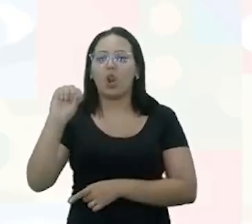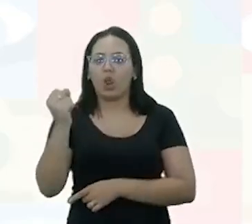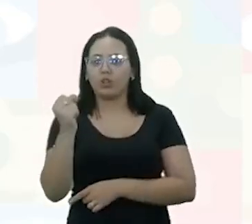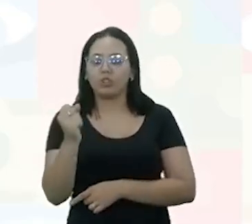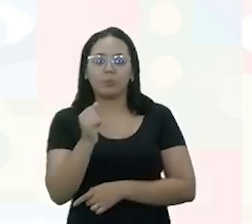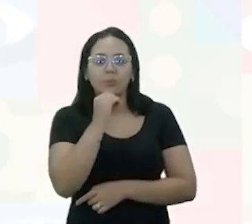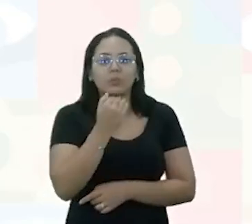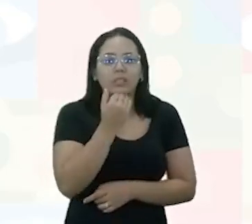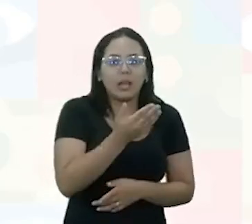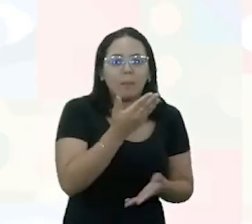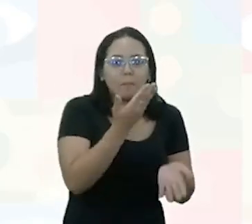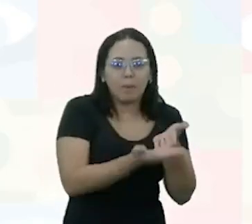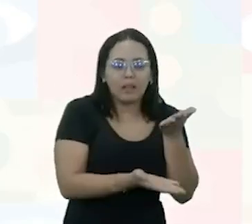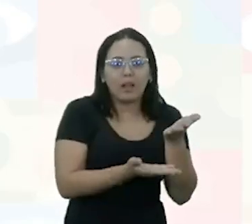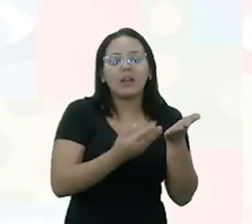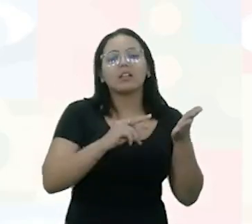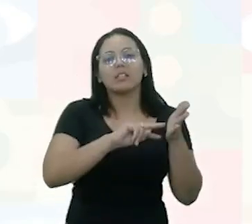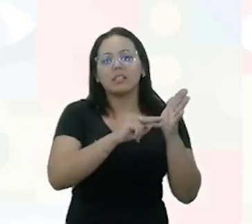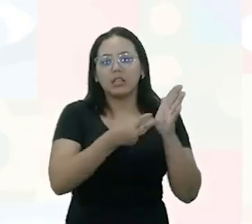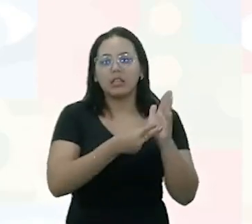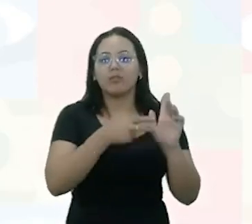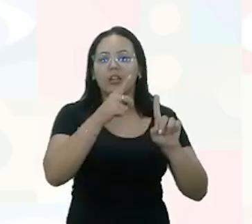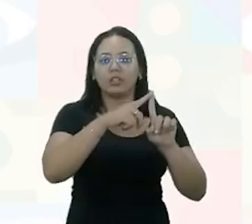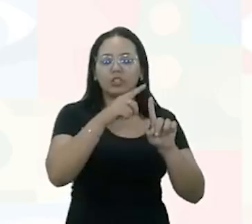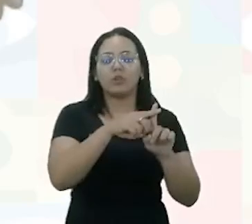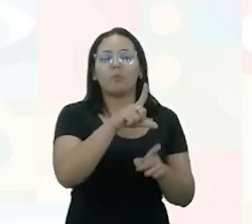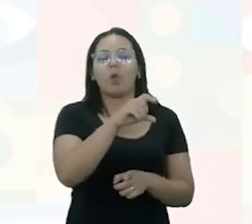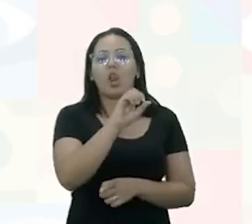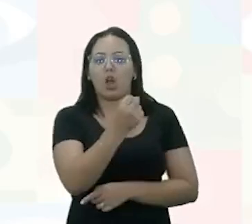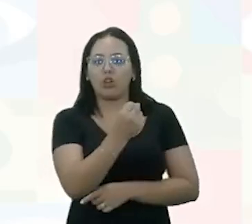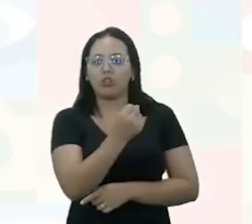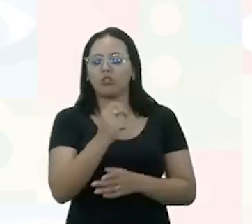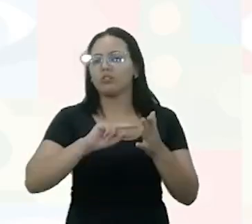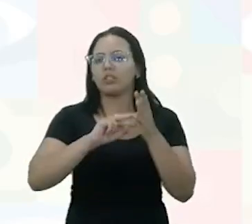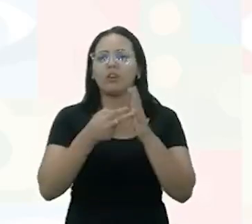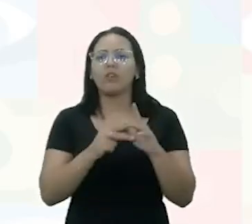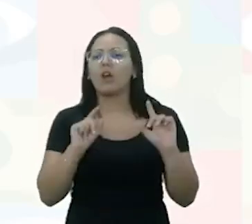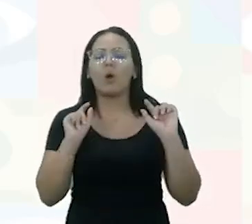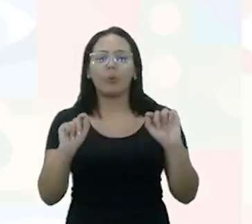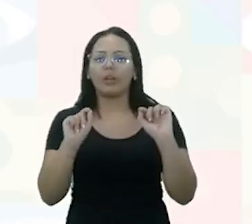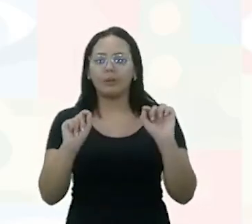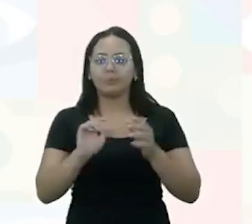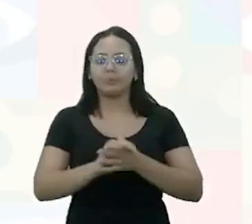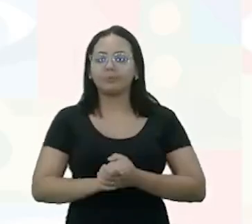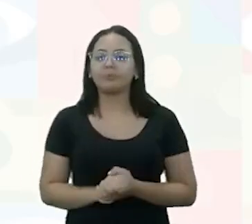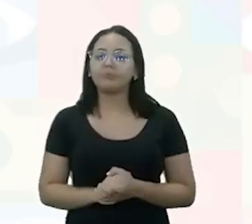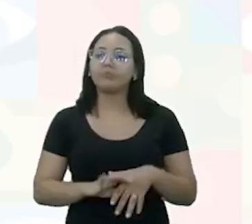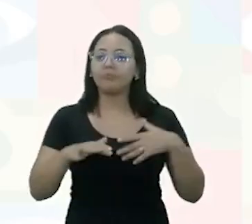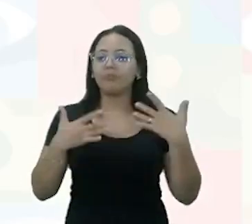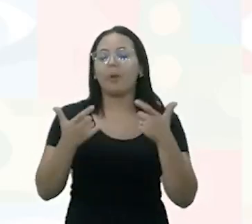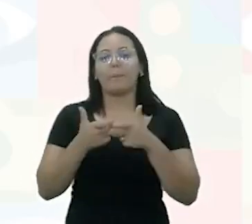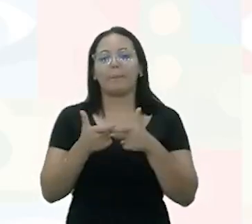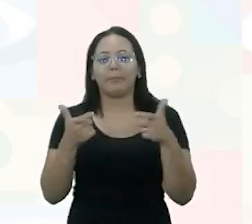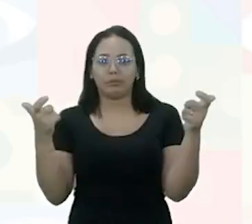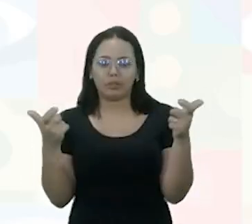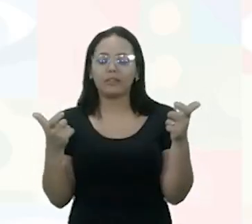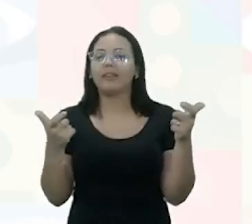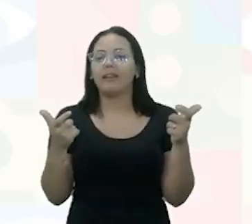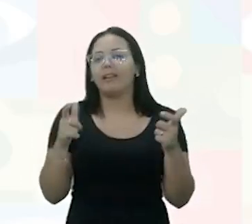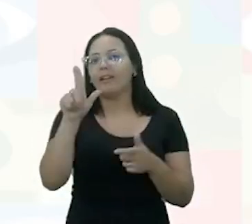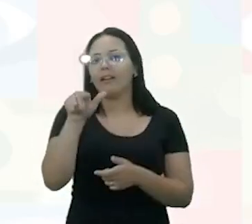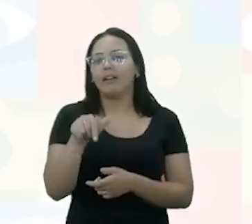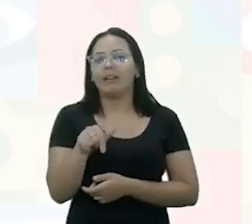Sem perda a gente chama compressão do tipo lossless. O que isso significa? Que geralmente